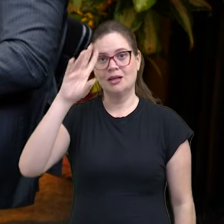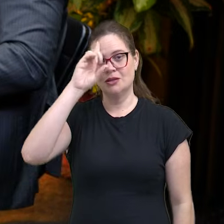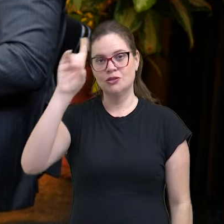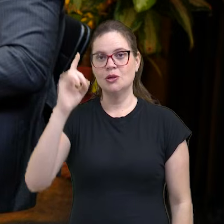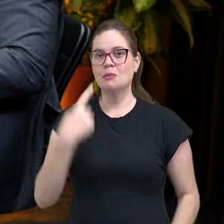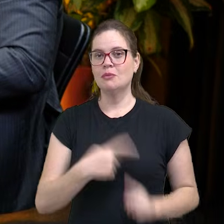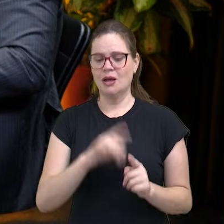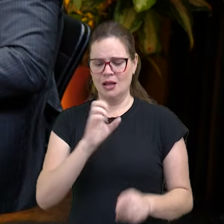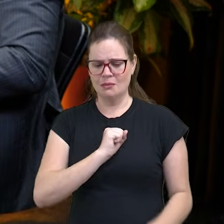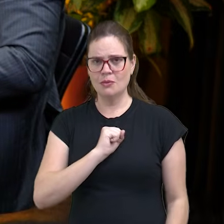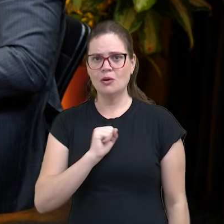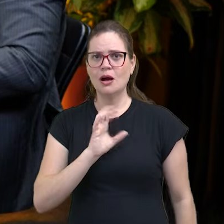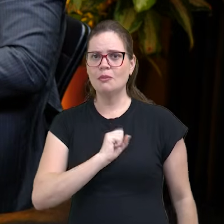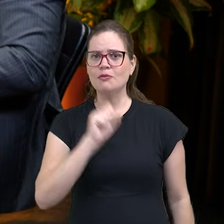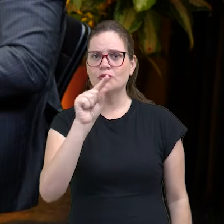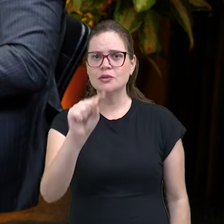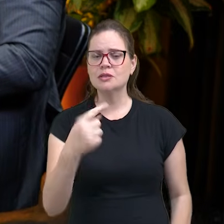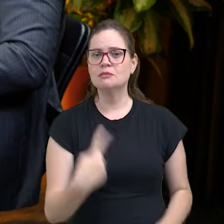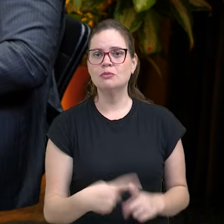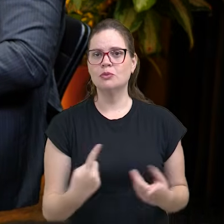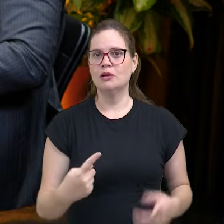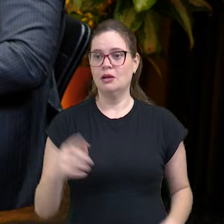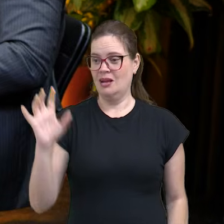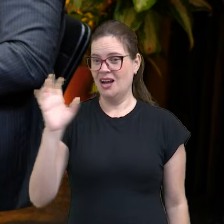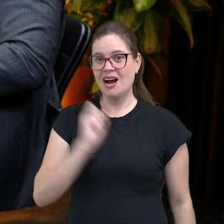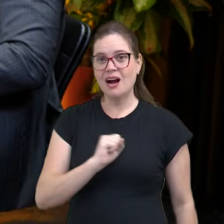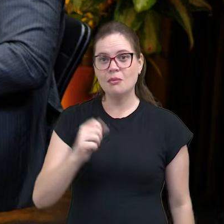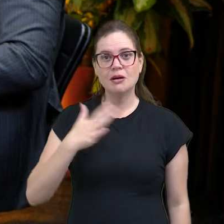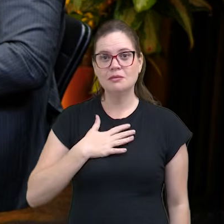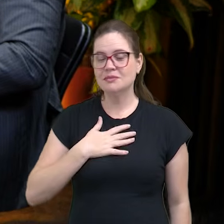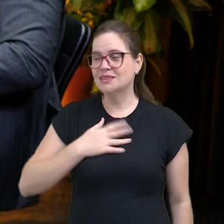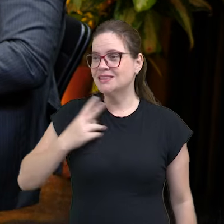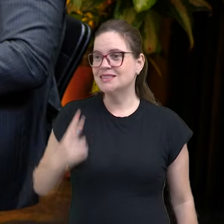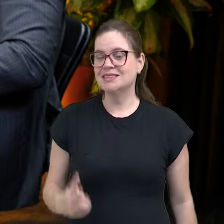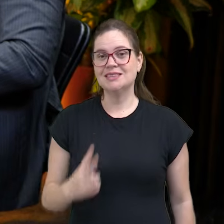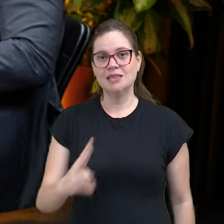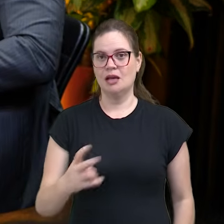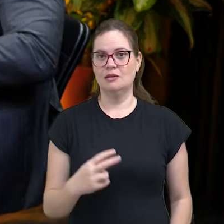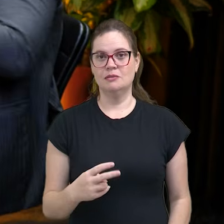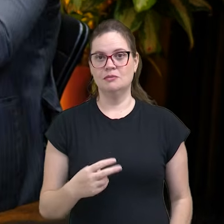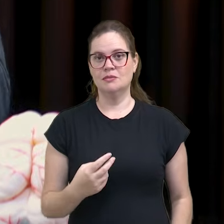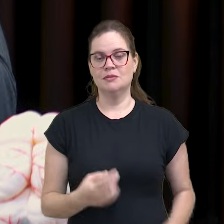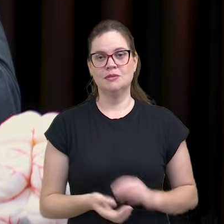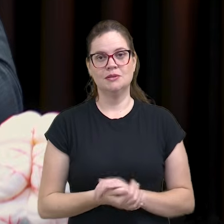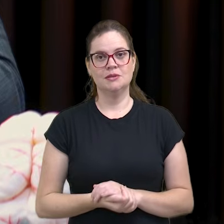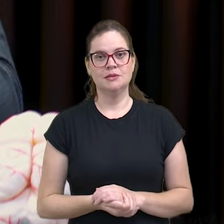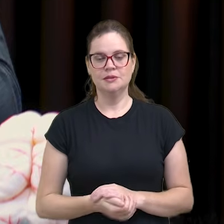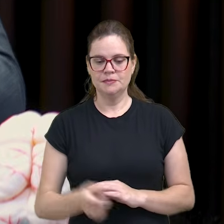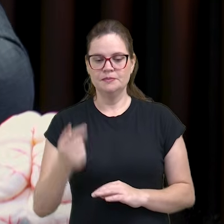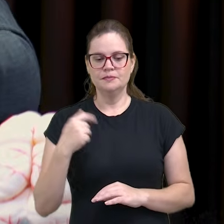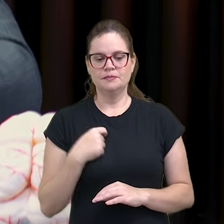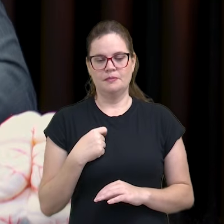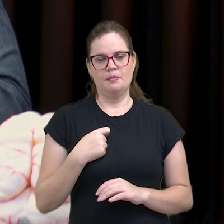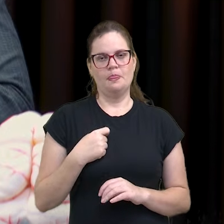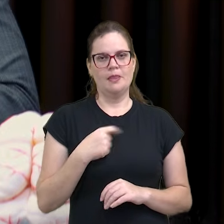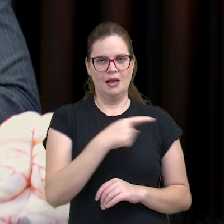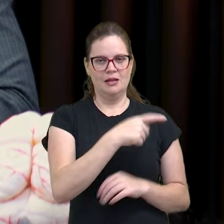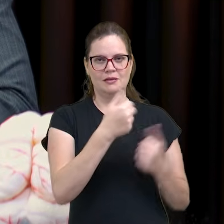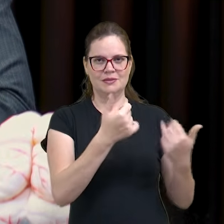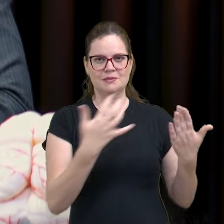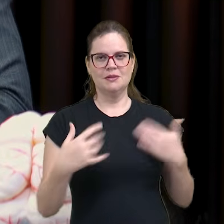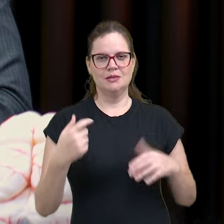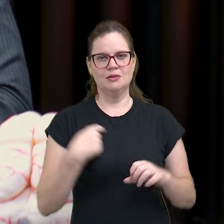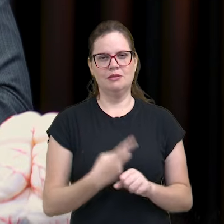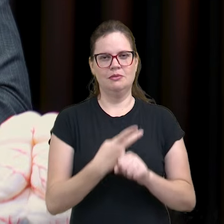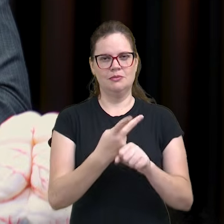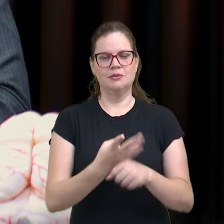ama incondicionalmente. O Senhor te ama. Eu procurando aqui, enquanto o pastor Fabiano falava, procurando um texto da